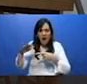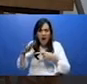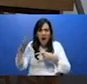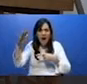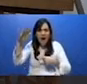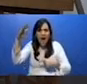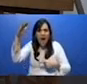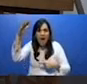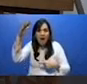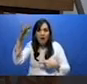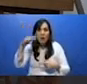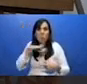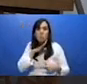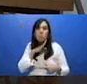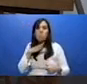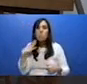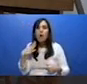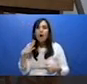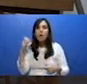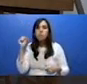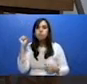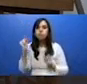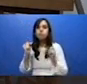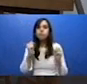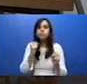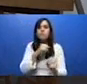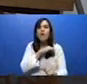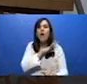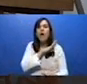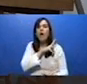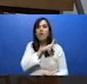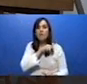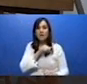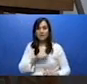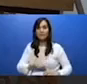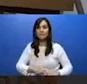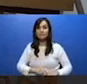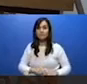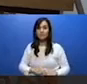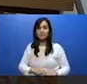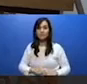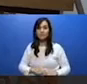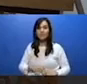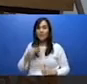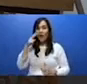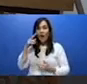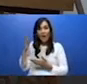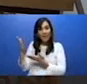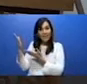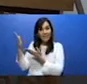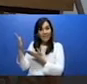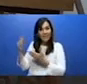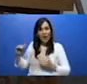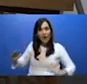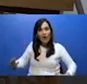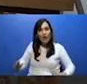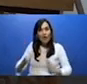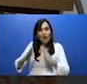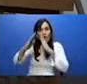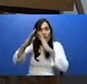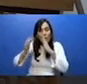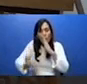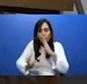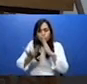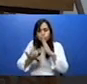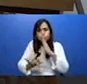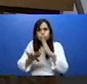também pela morte de muitos animais, tá? Olha aqui que imagem bonita de um vulcão,